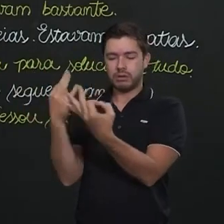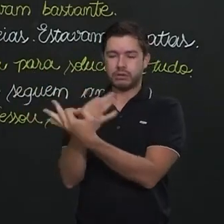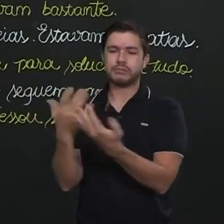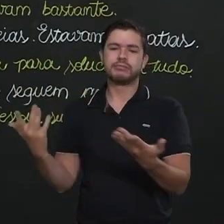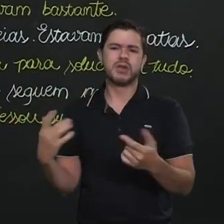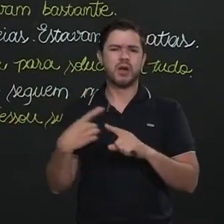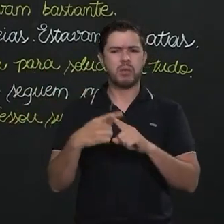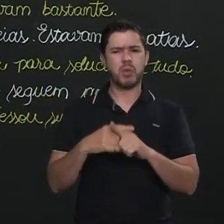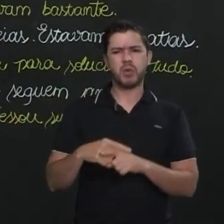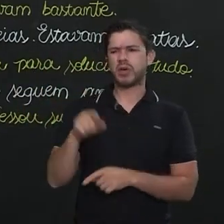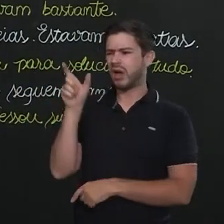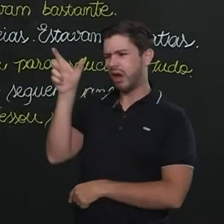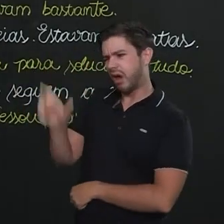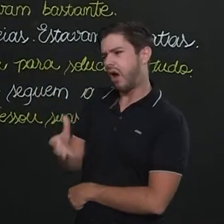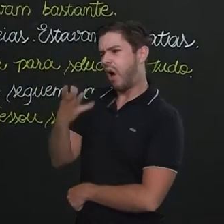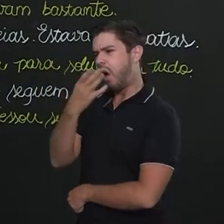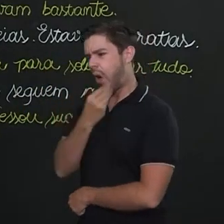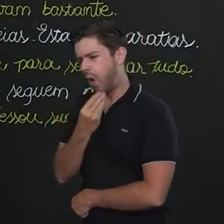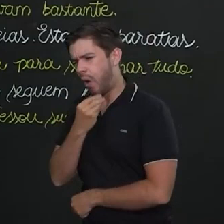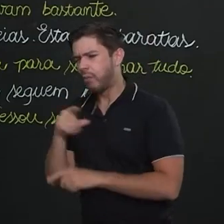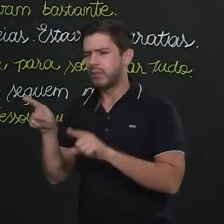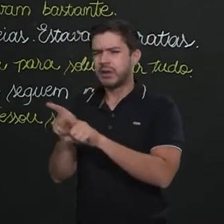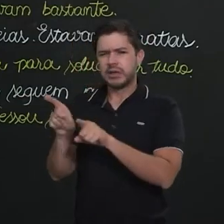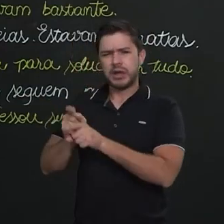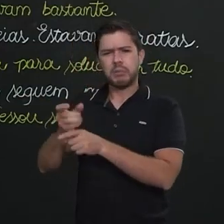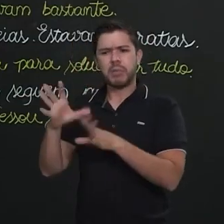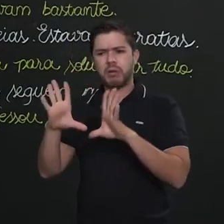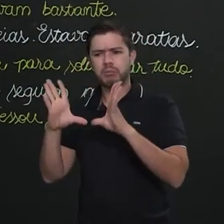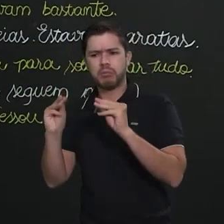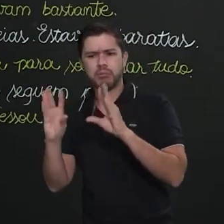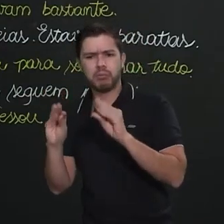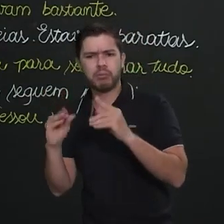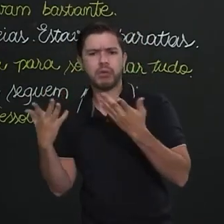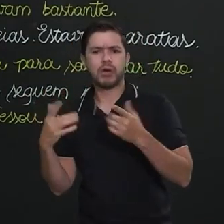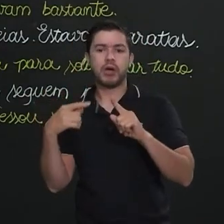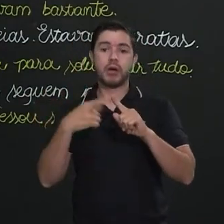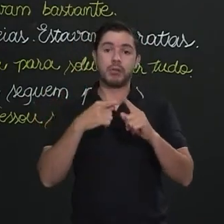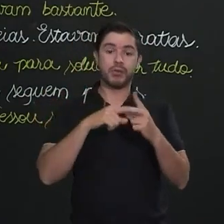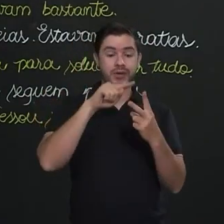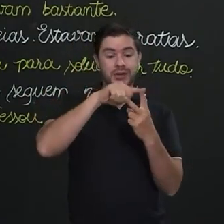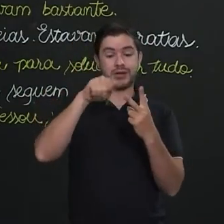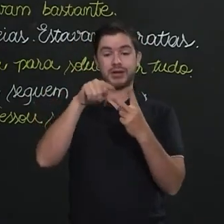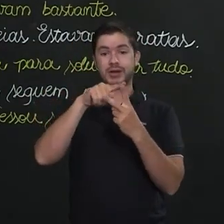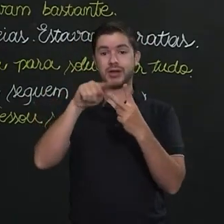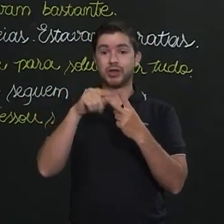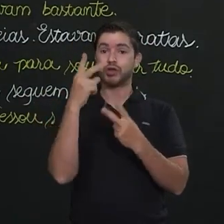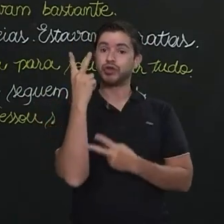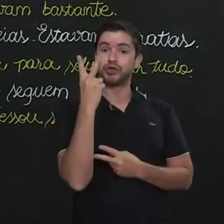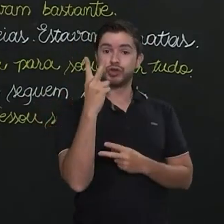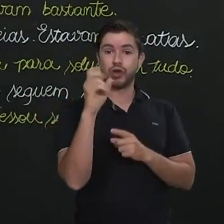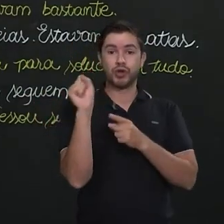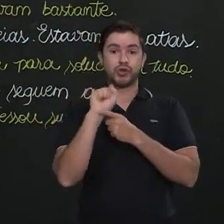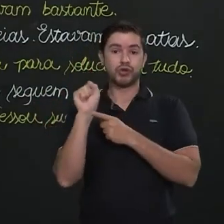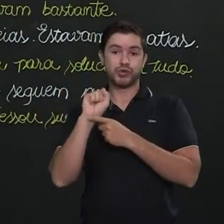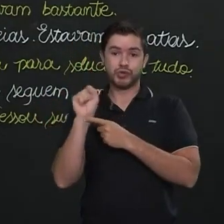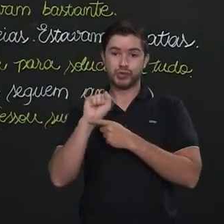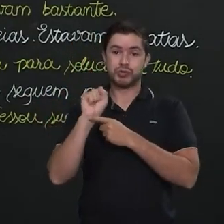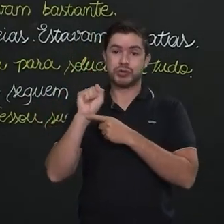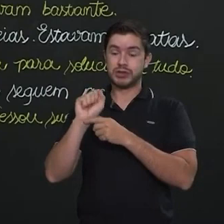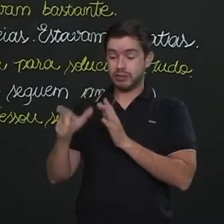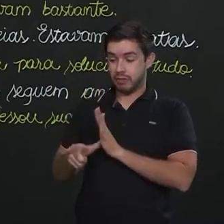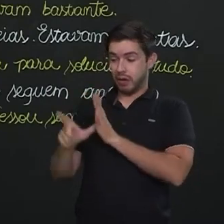plural? Porque esse adjetivo se refere a dois outros substantivos que foram